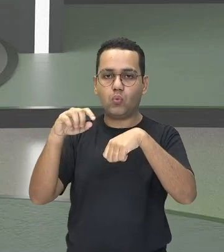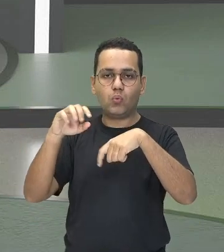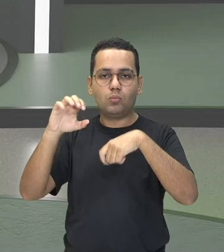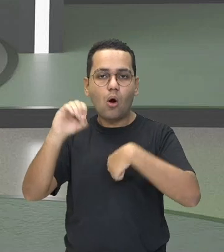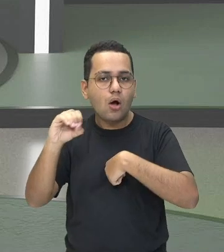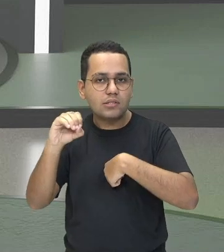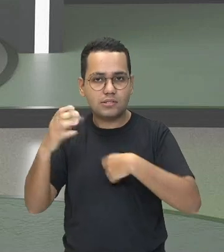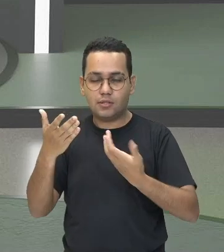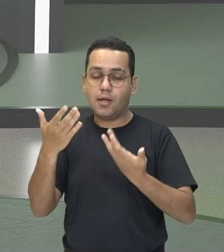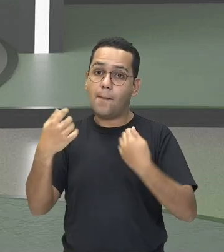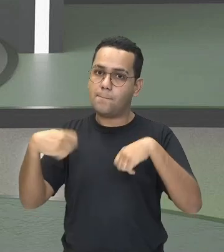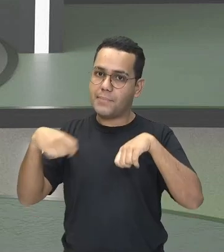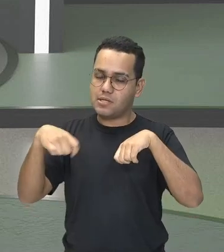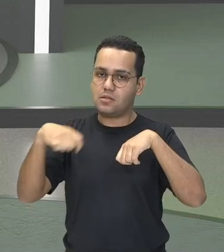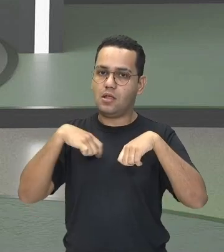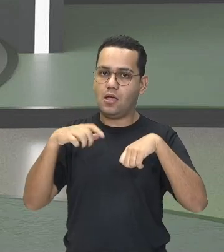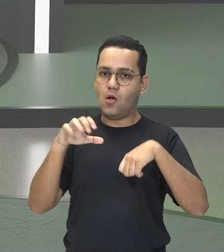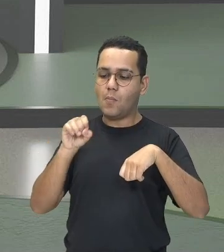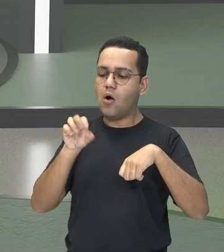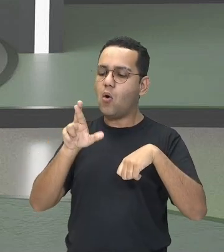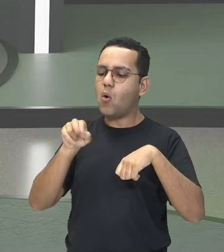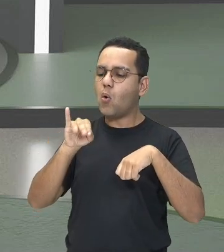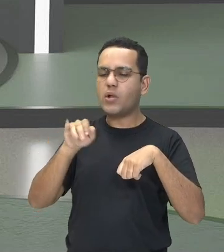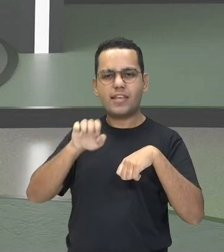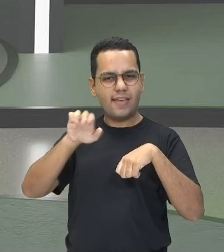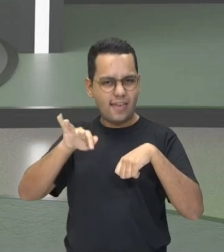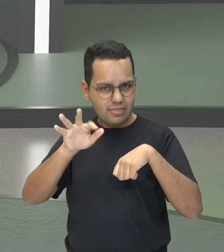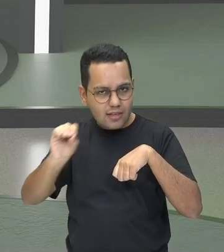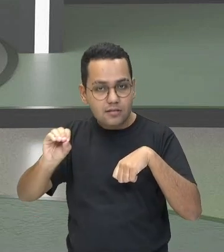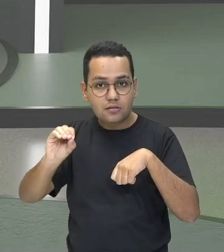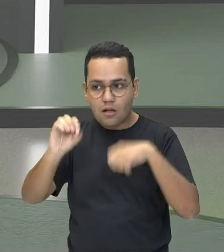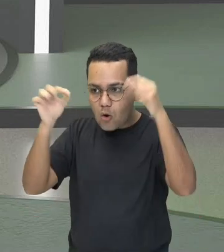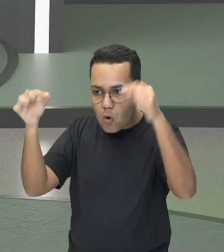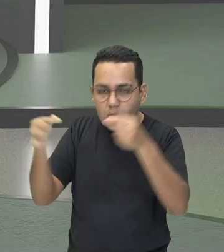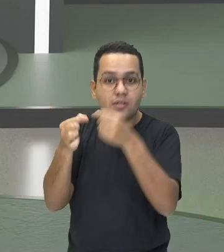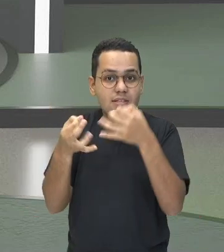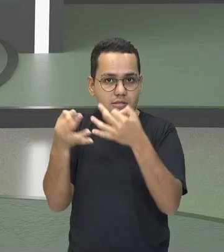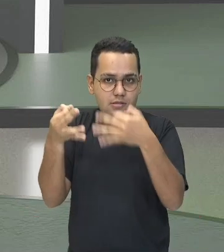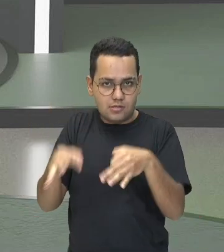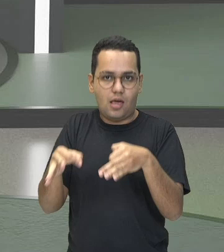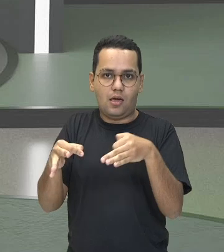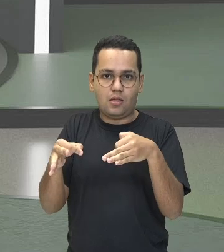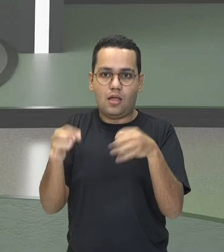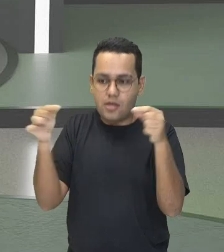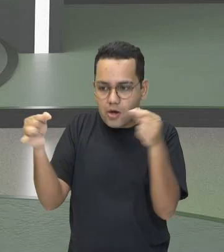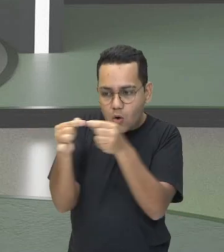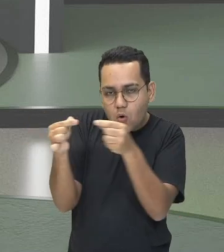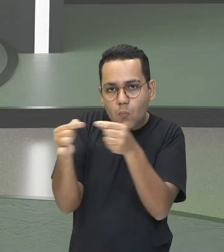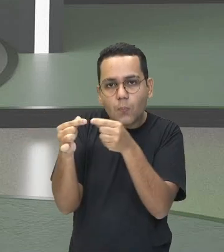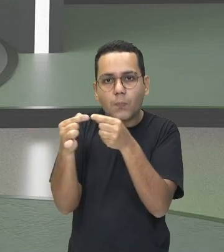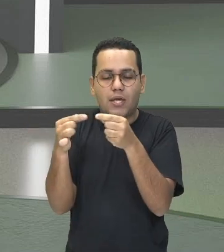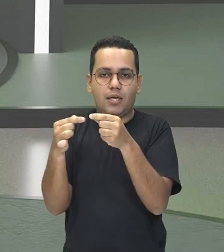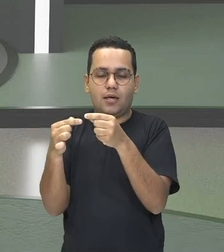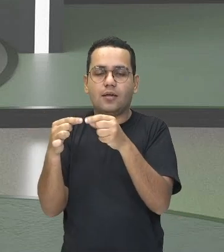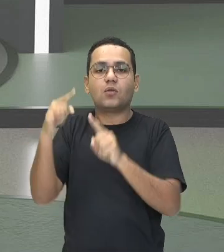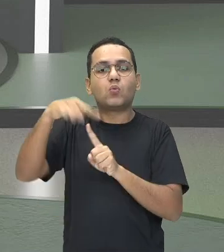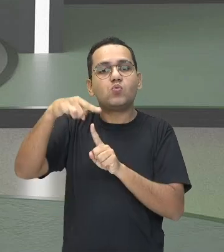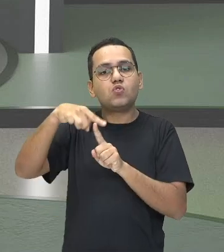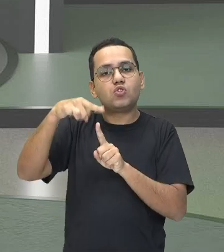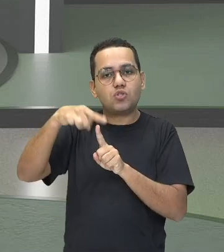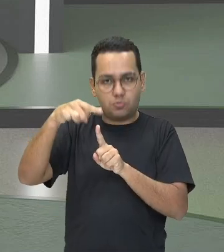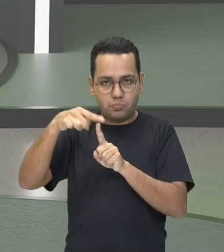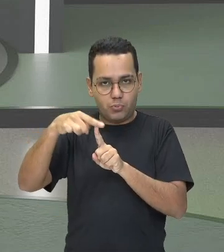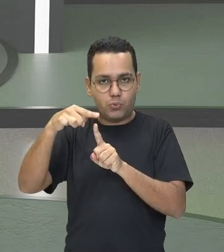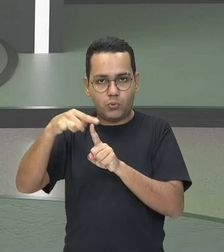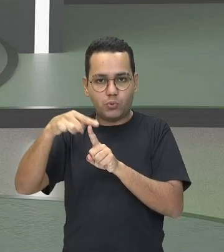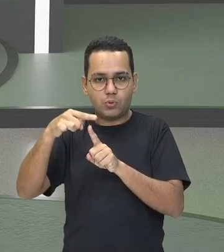energia necessária para que a reação ocorra então isso não é fácil por isso que as reações elas também demoram para acontecer